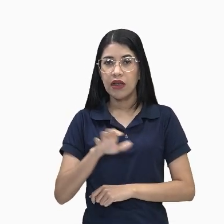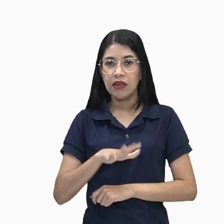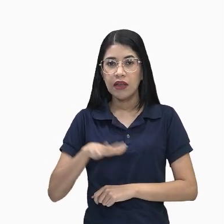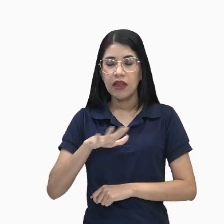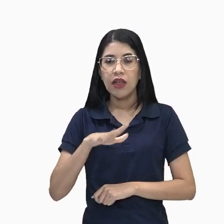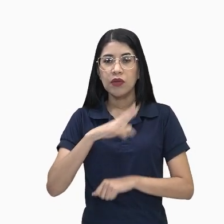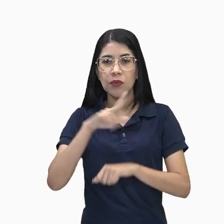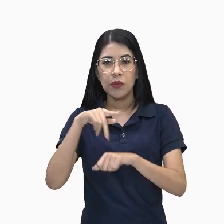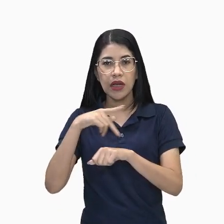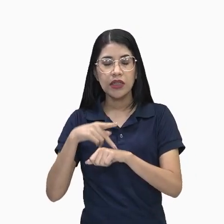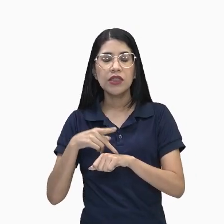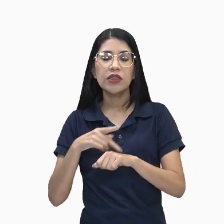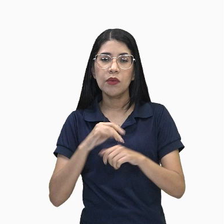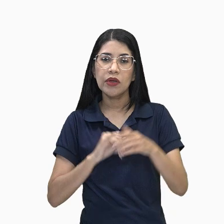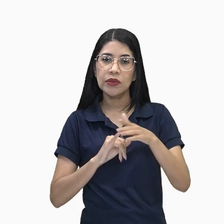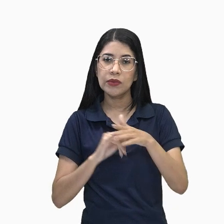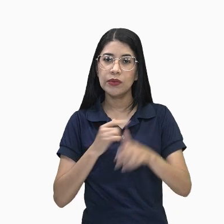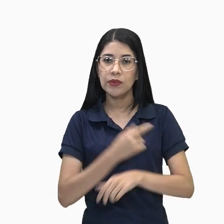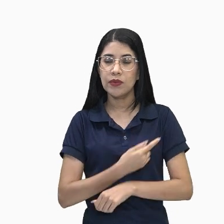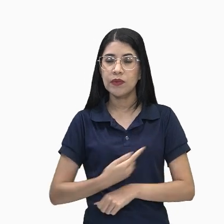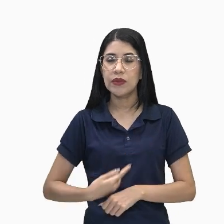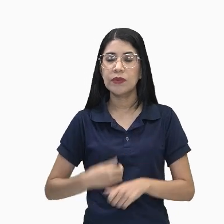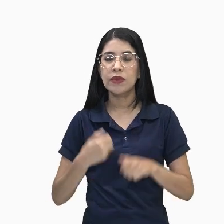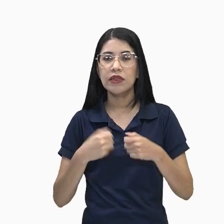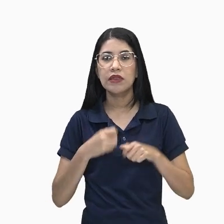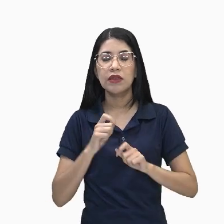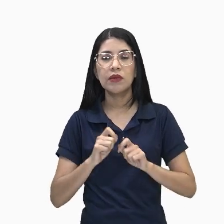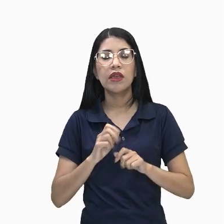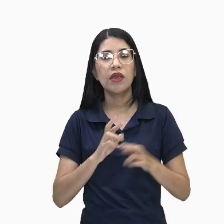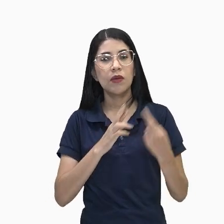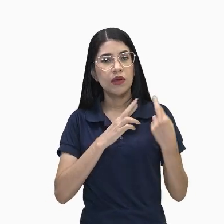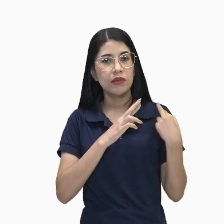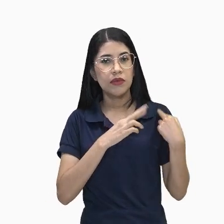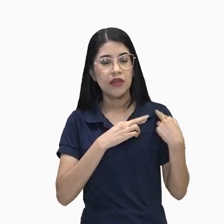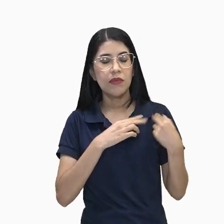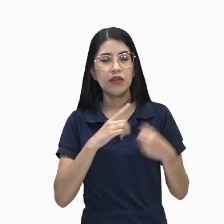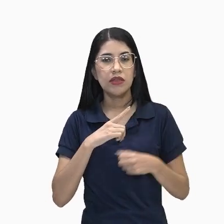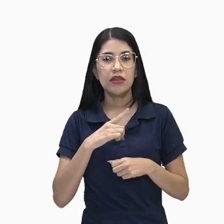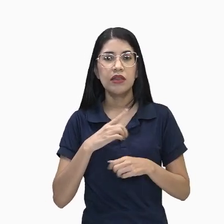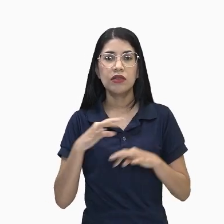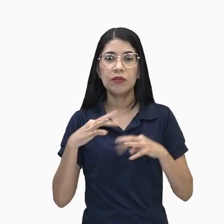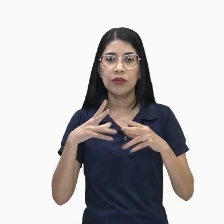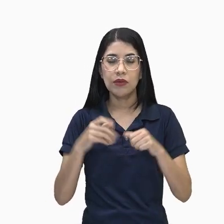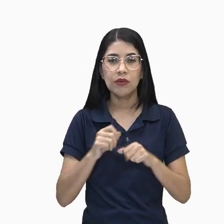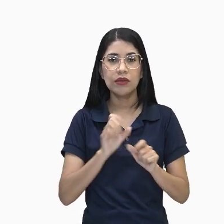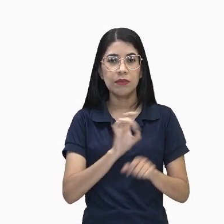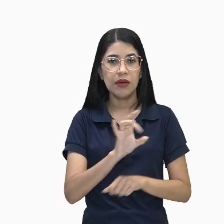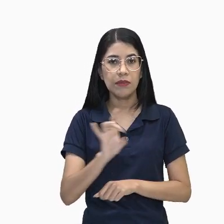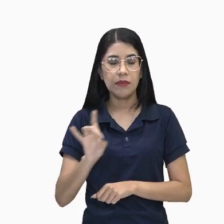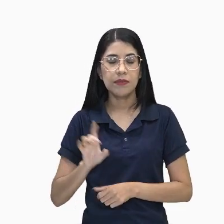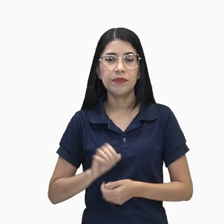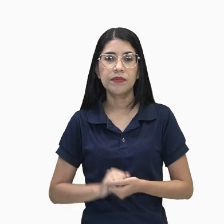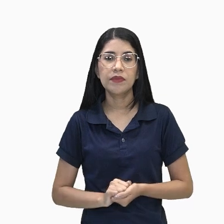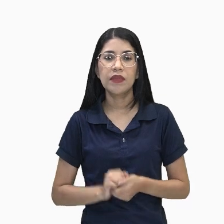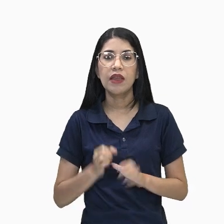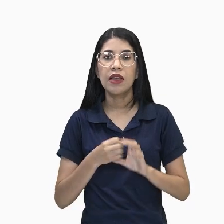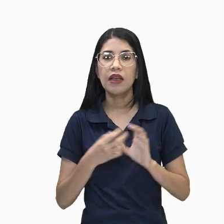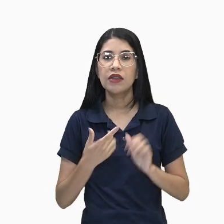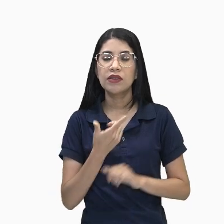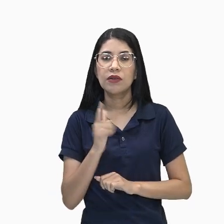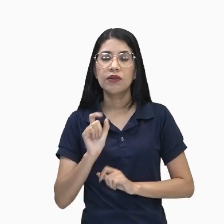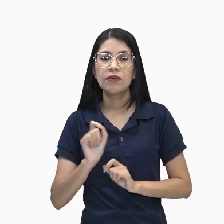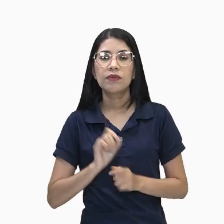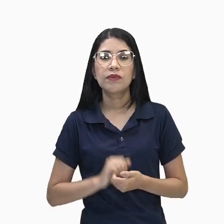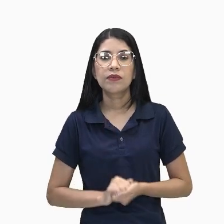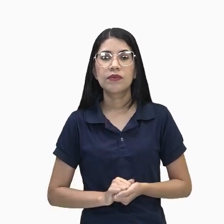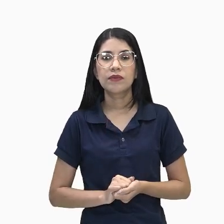país, né, o Estado tem uma responsabilidade sobre todos. Outra característica desse estado